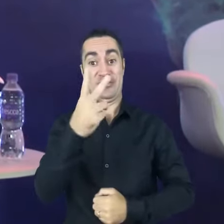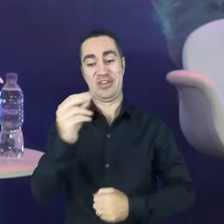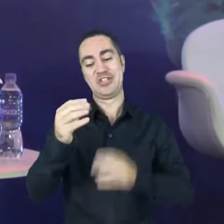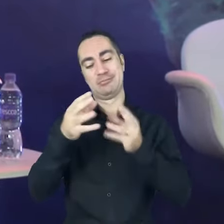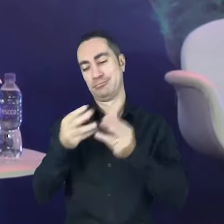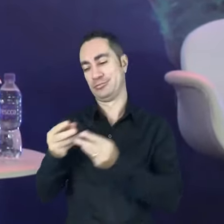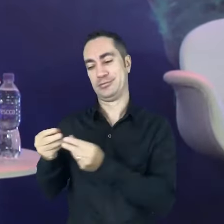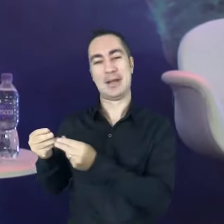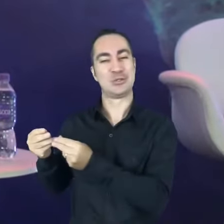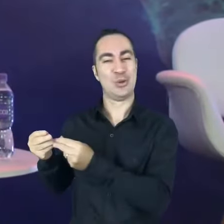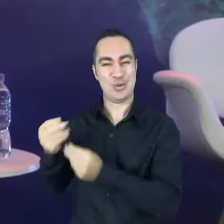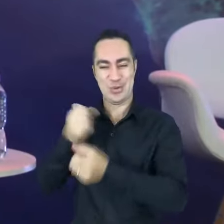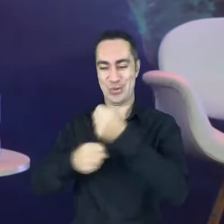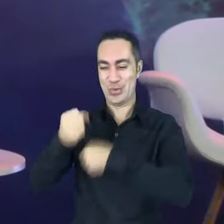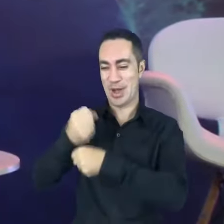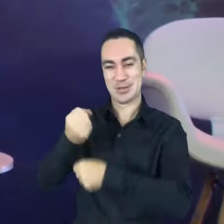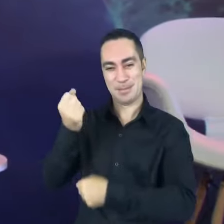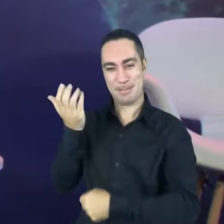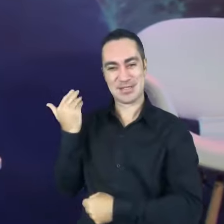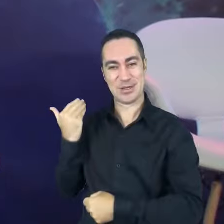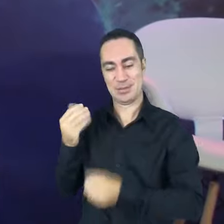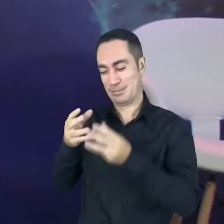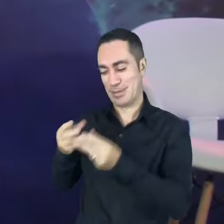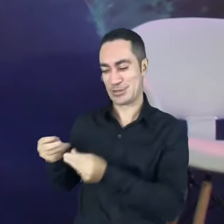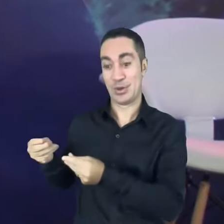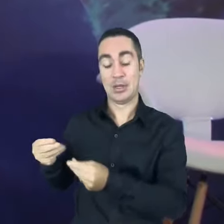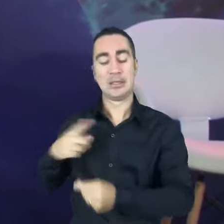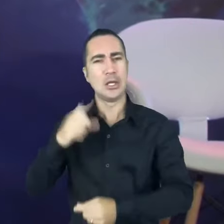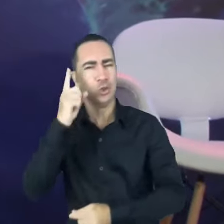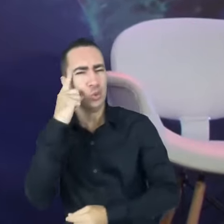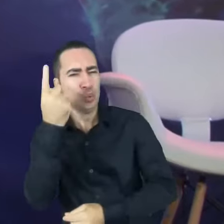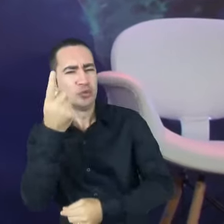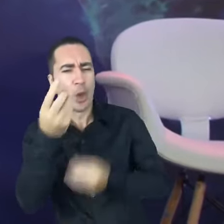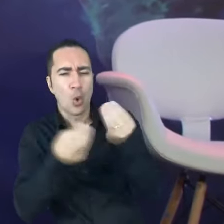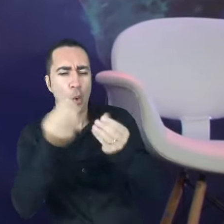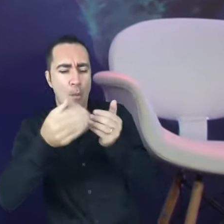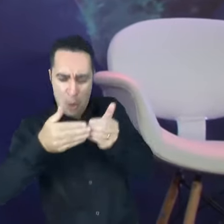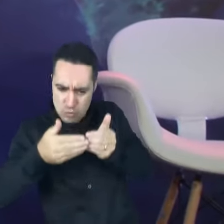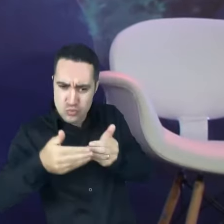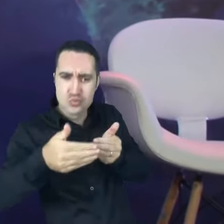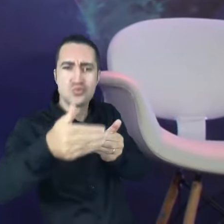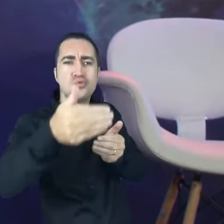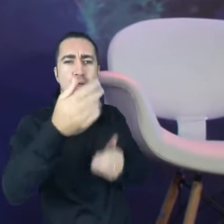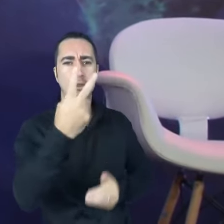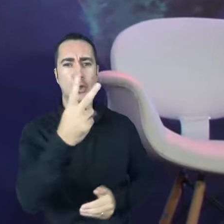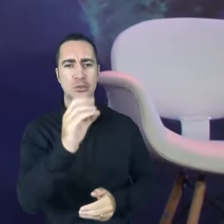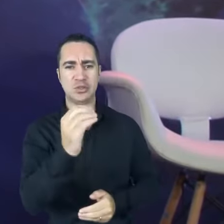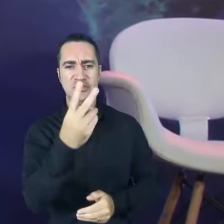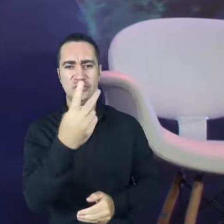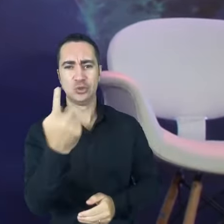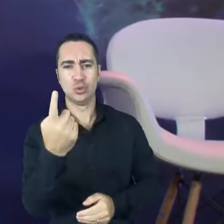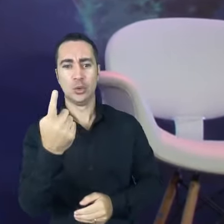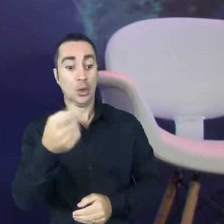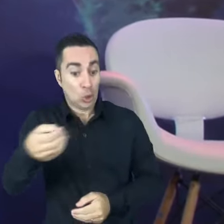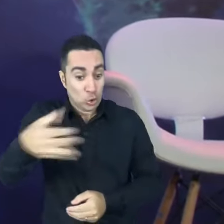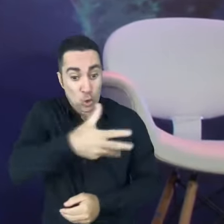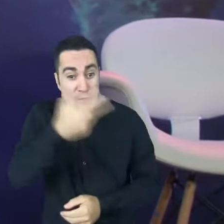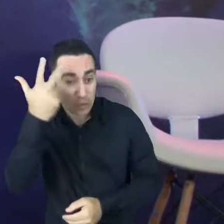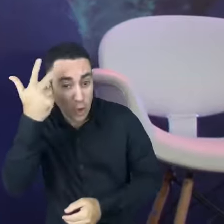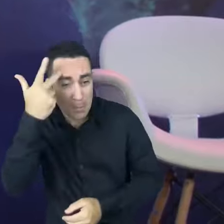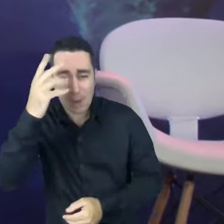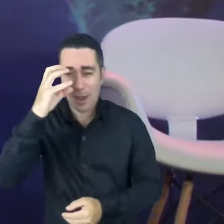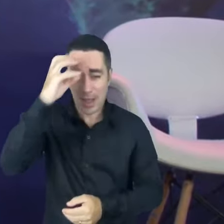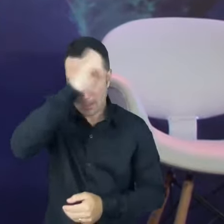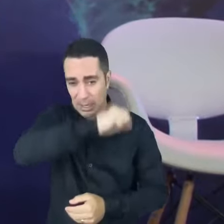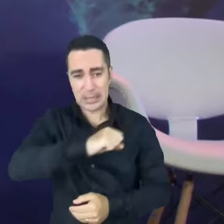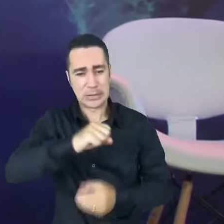Já passou. E havia uma dúvida de como seria esse novo normal e se a partir dos aprendizados que tivemos com a